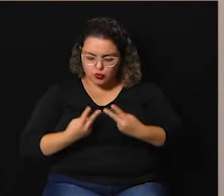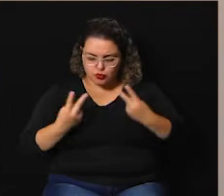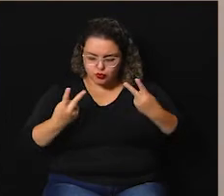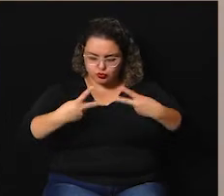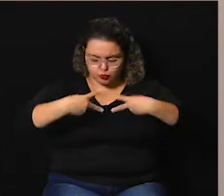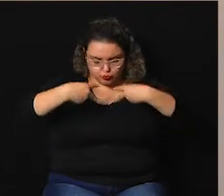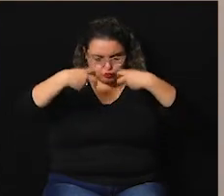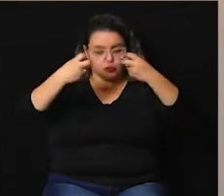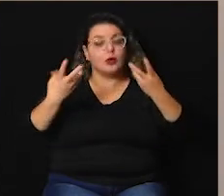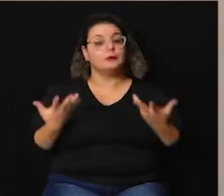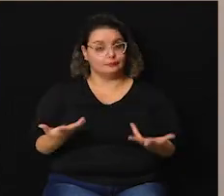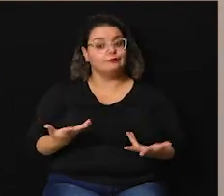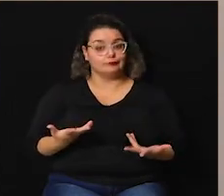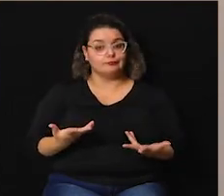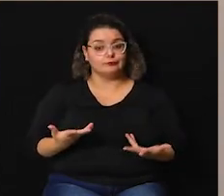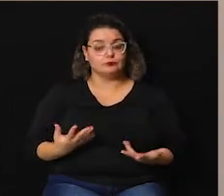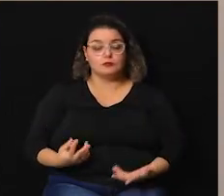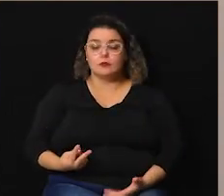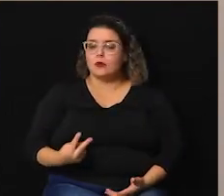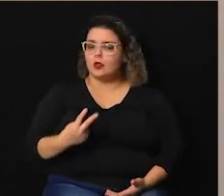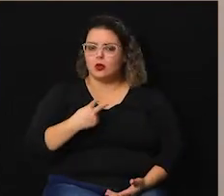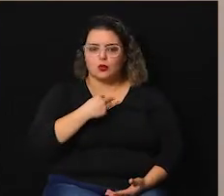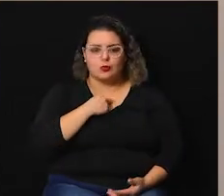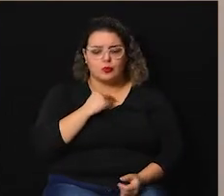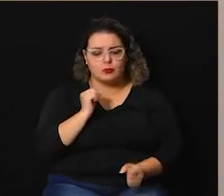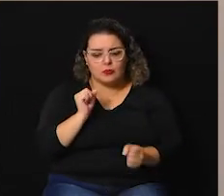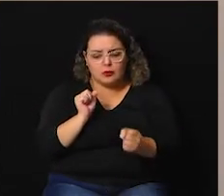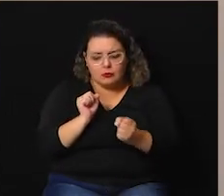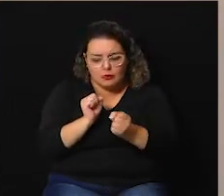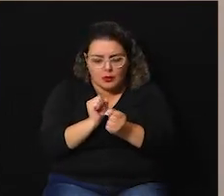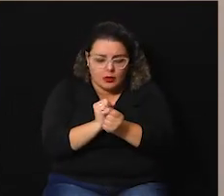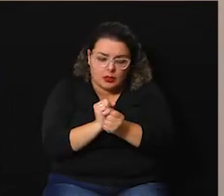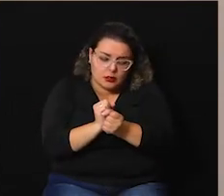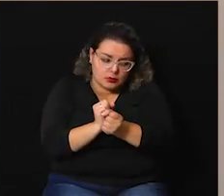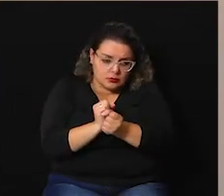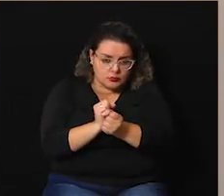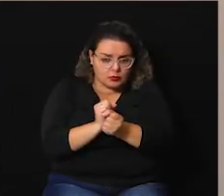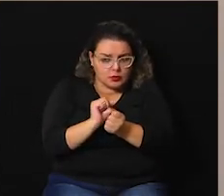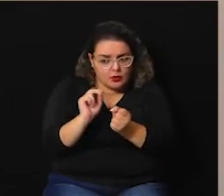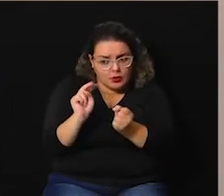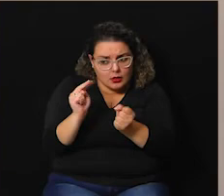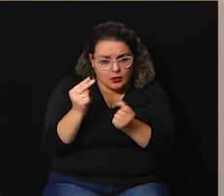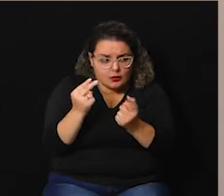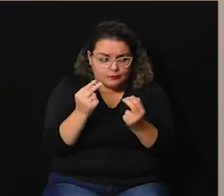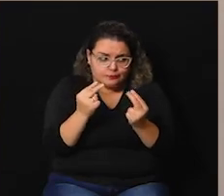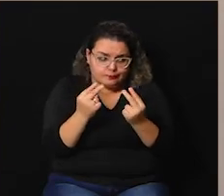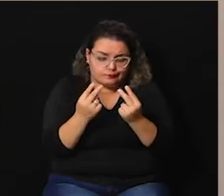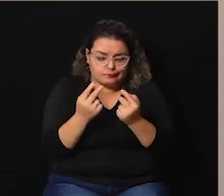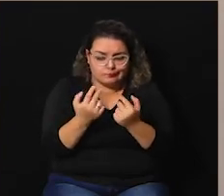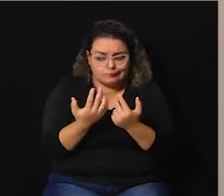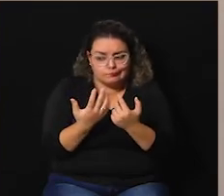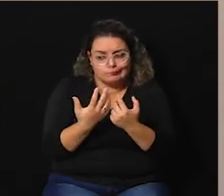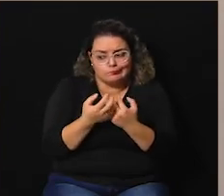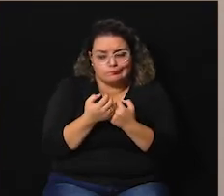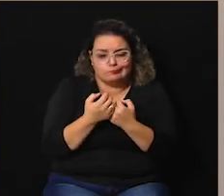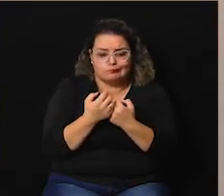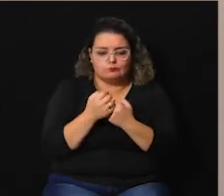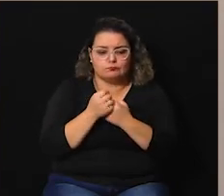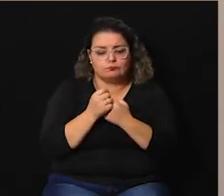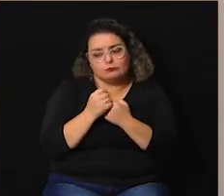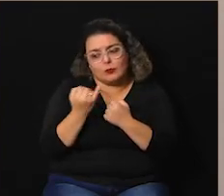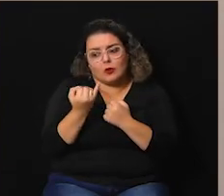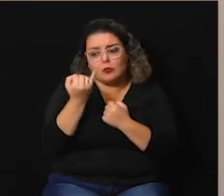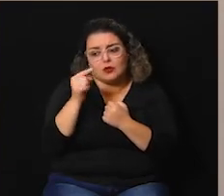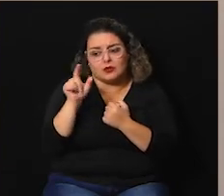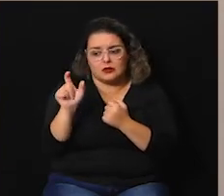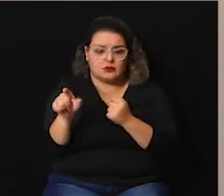eu. Eu não posso ficar refém da perspectiva do olhar do outro. Essa é uma das questões